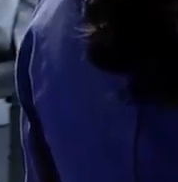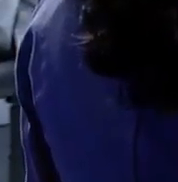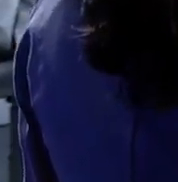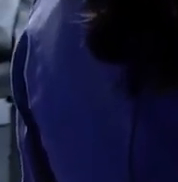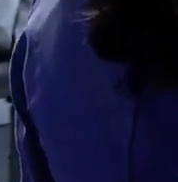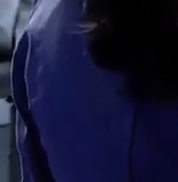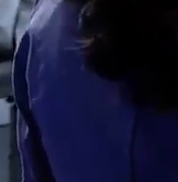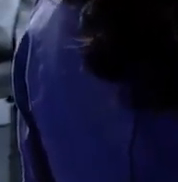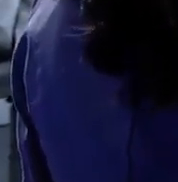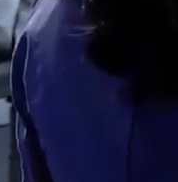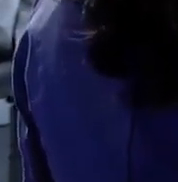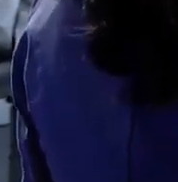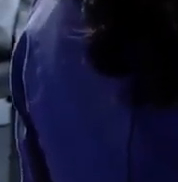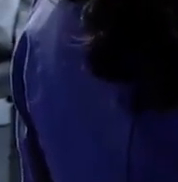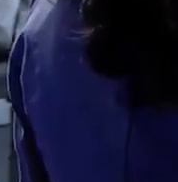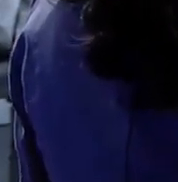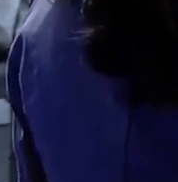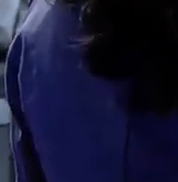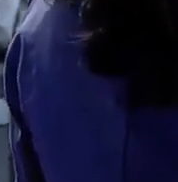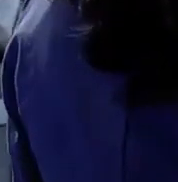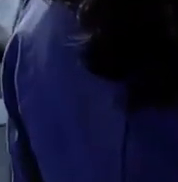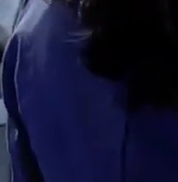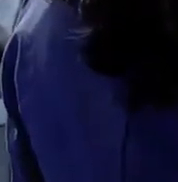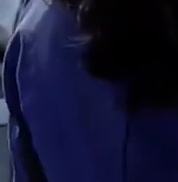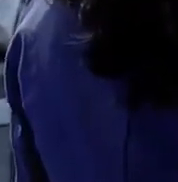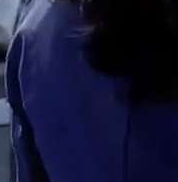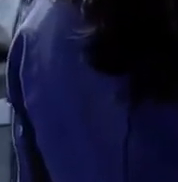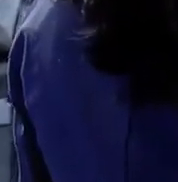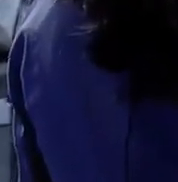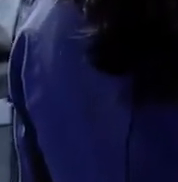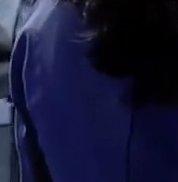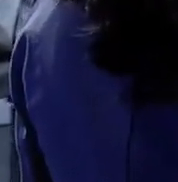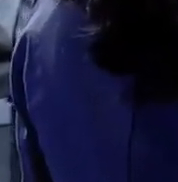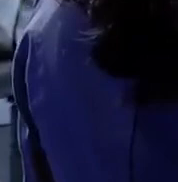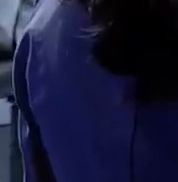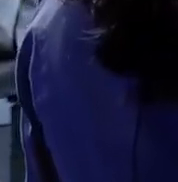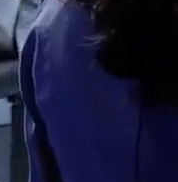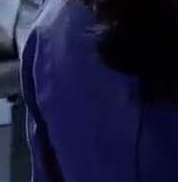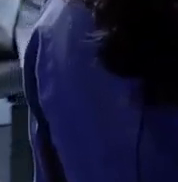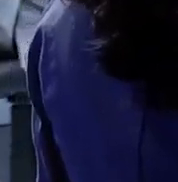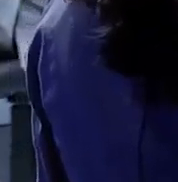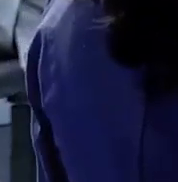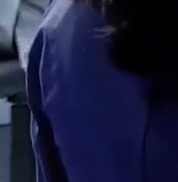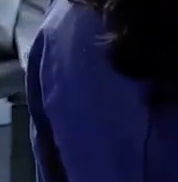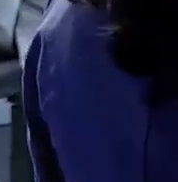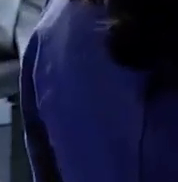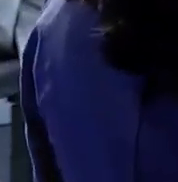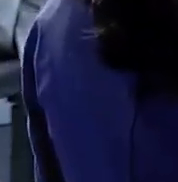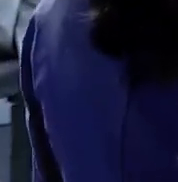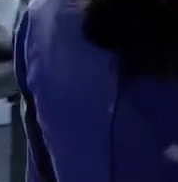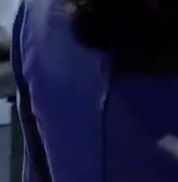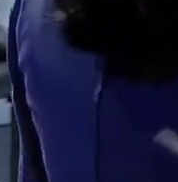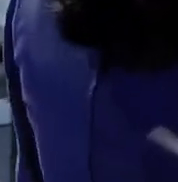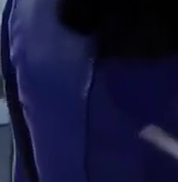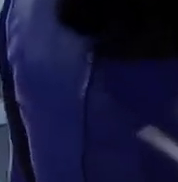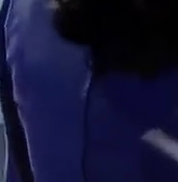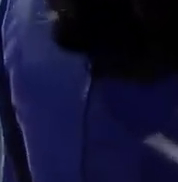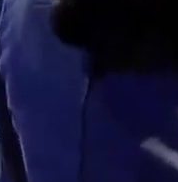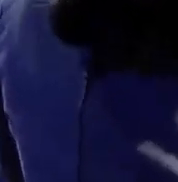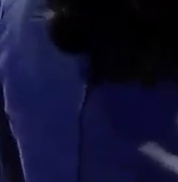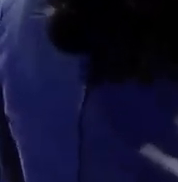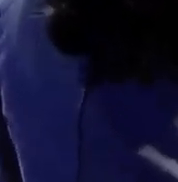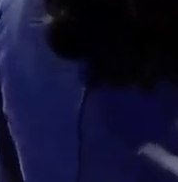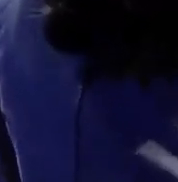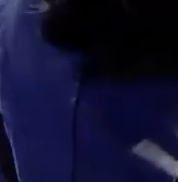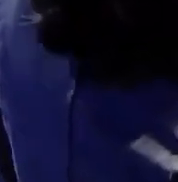rua, a agressividade dos eleitores também transformando a eleição numa disputa futebolística, né? Quer dizer, algo parecido que a gente está